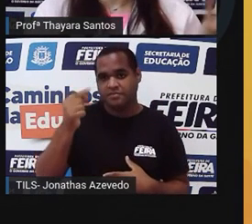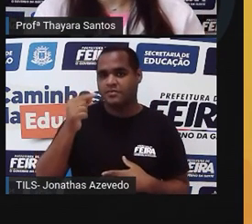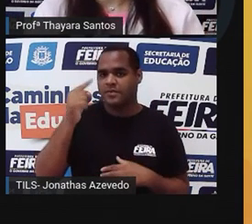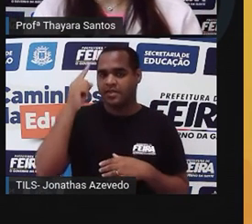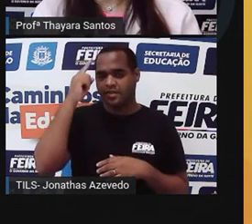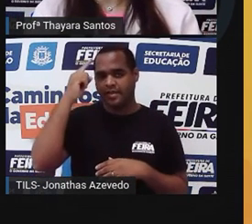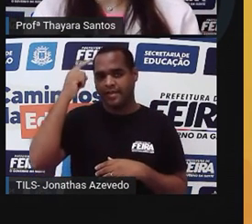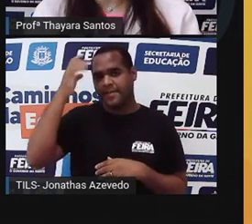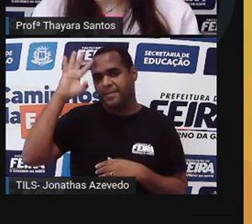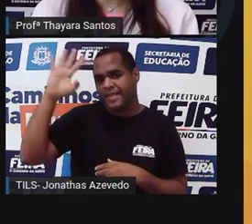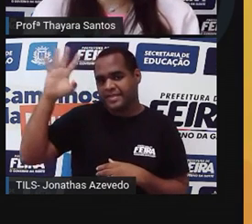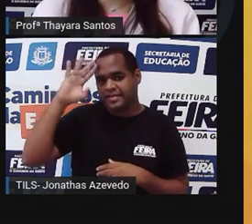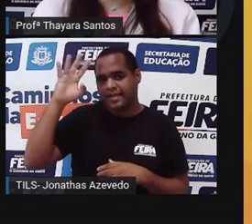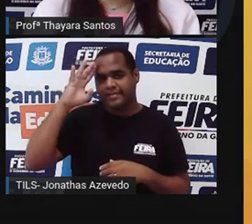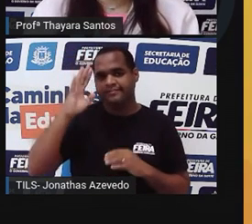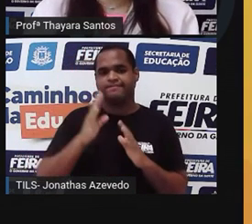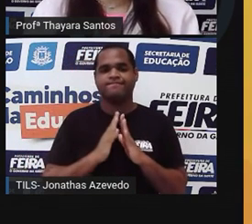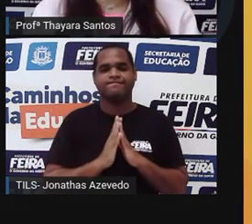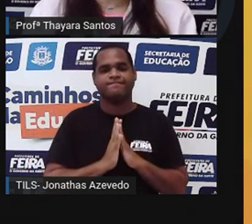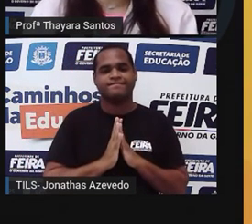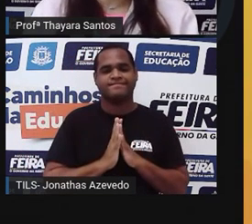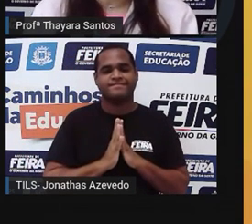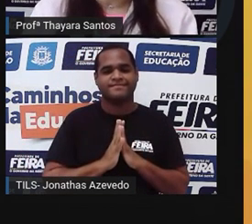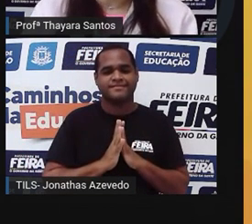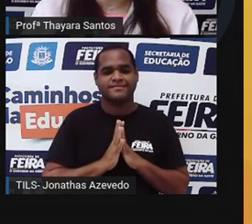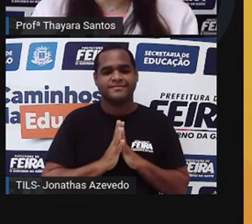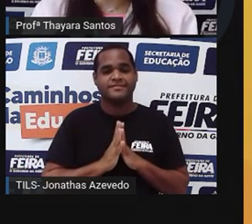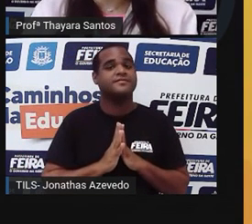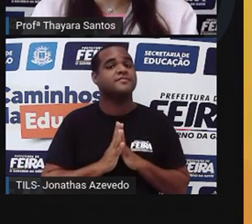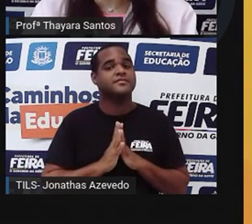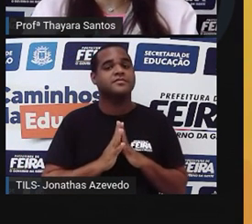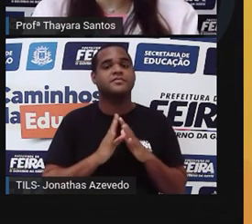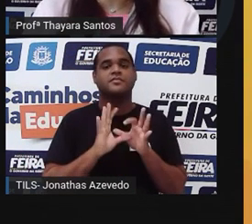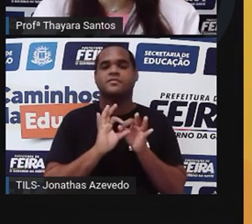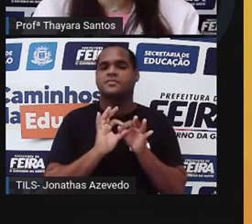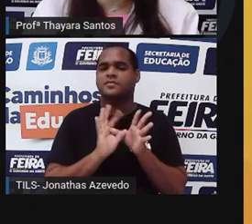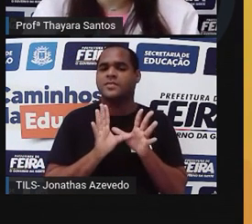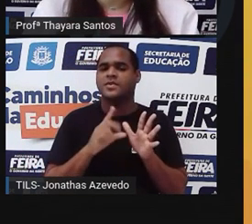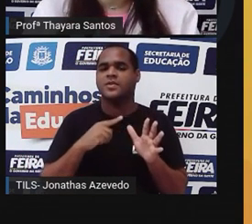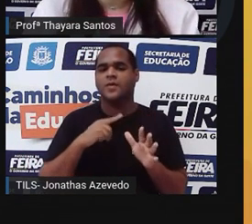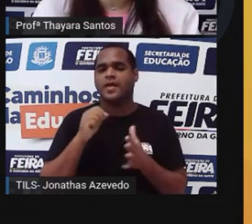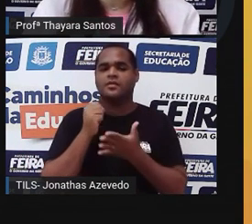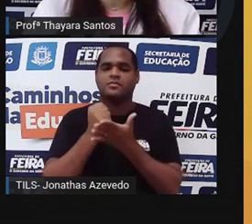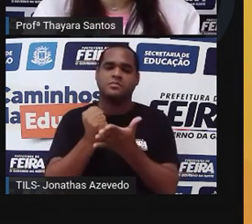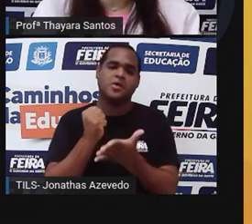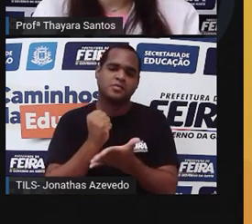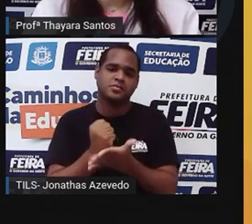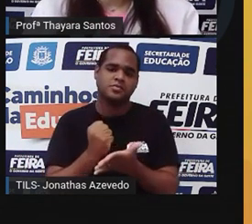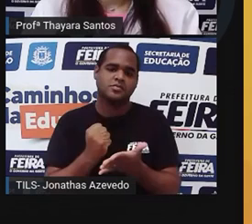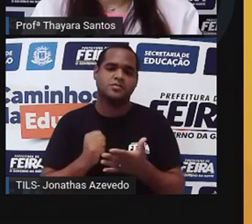livre. Vamos dizer que eu acho que a meditação ao ar livre é um serviço de suporte.